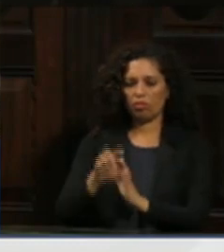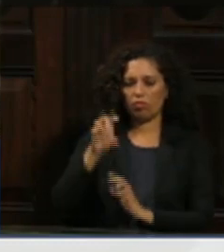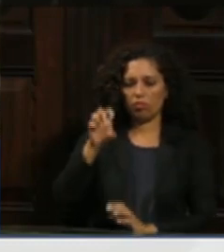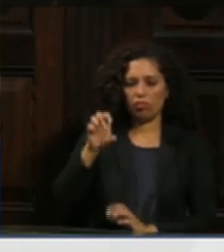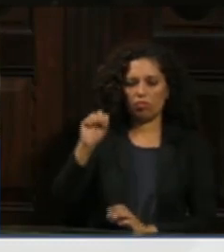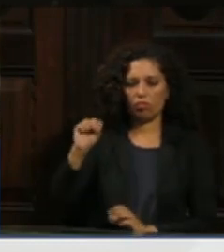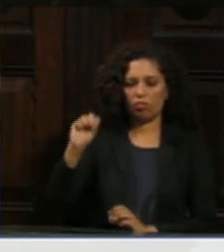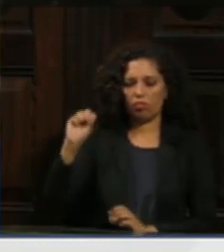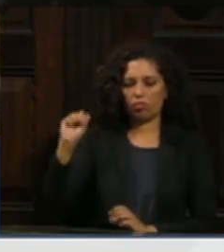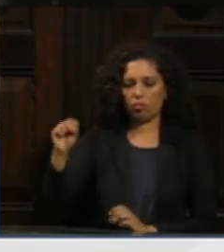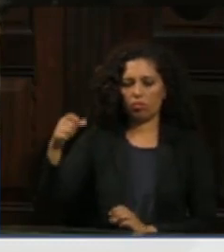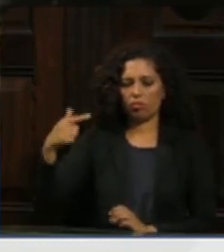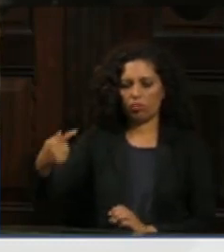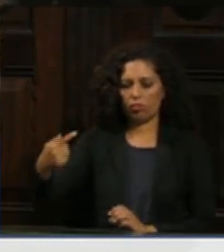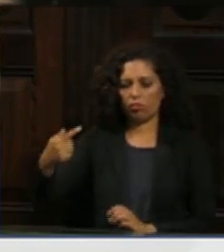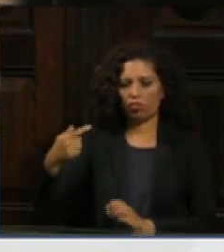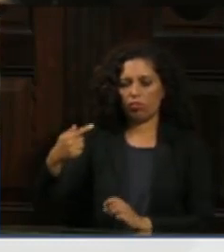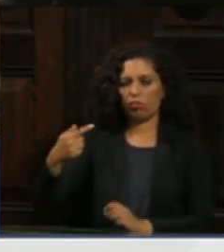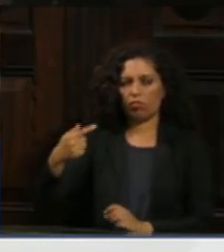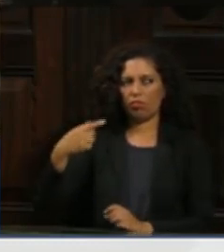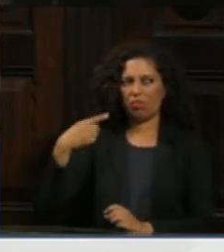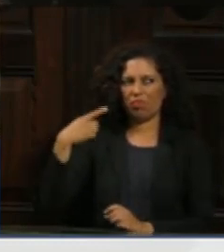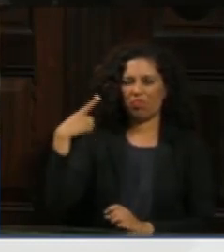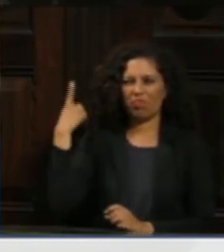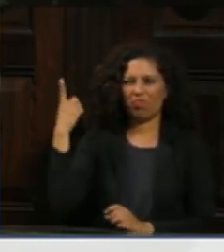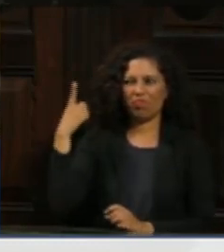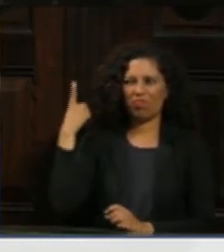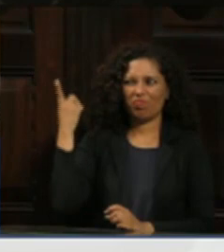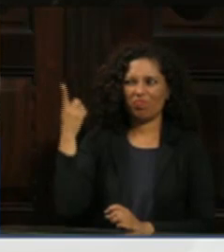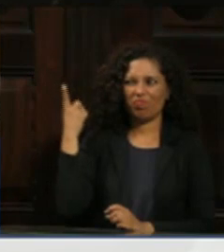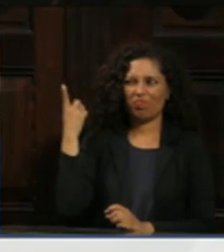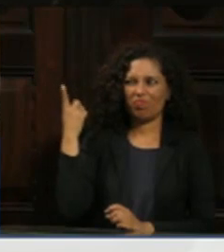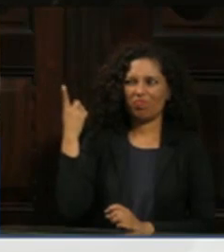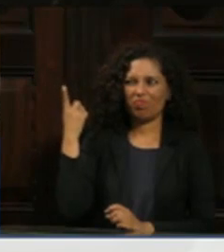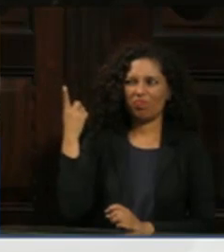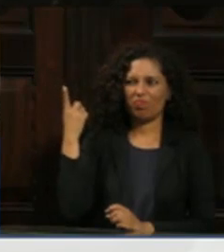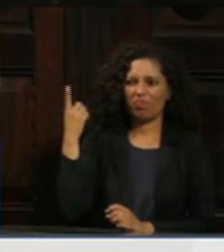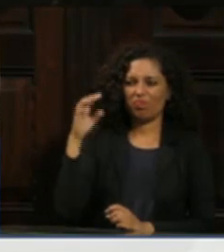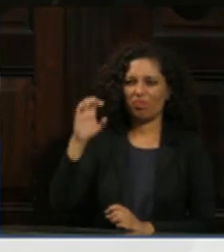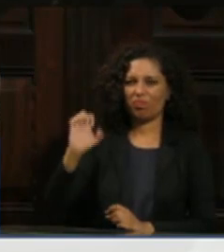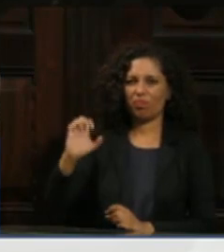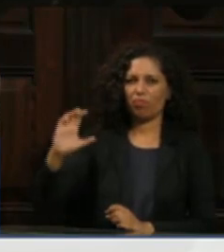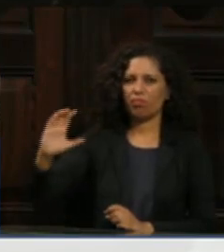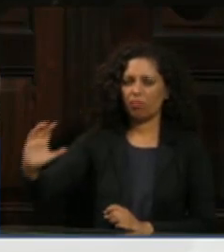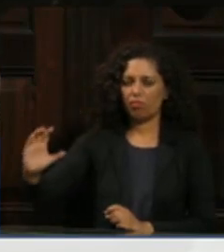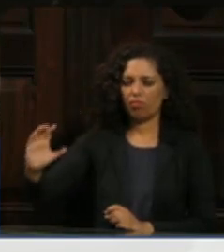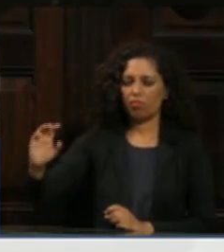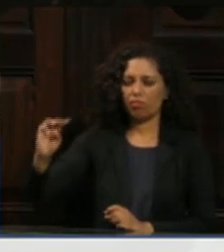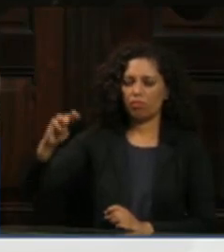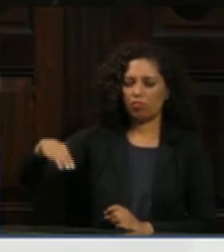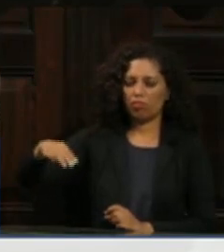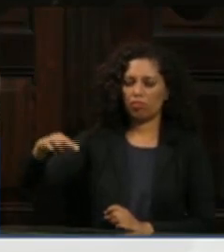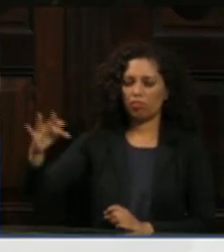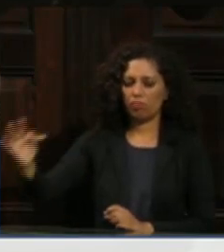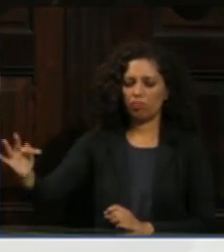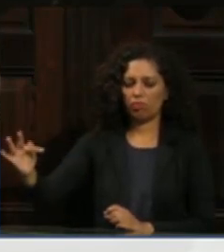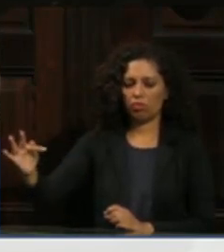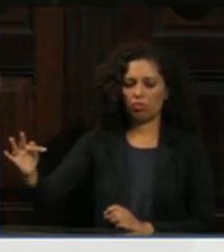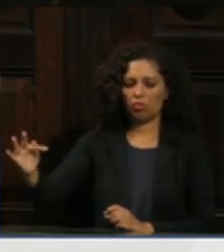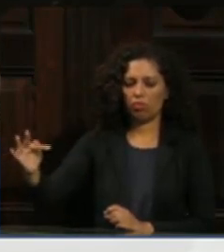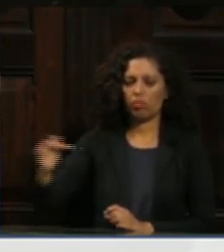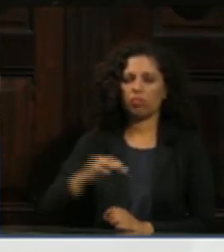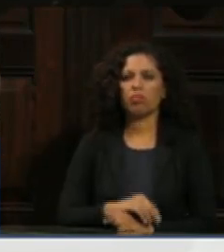3044/2017, autoria deputado Nivaldo Molim. Primeira discussão, terceiro dia, para